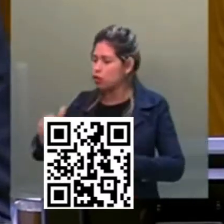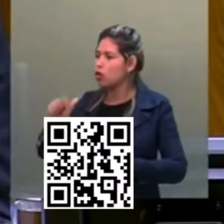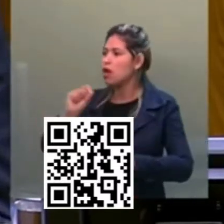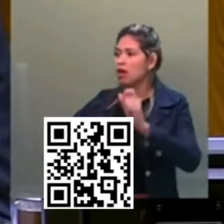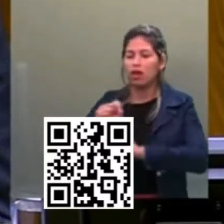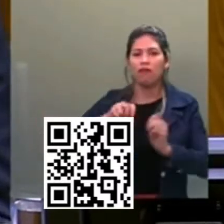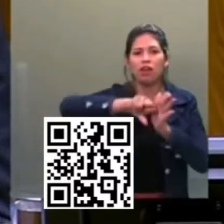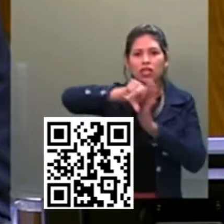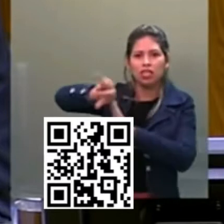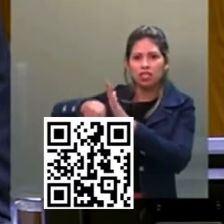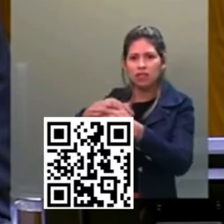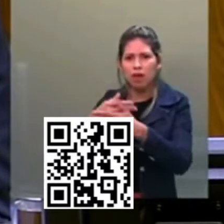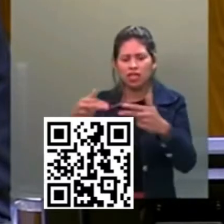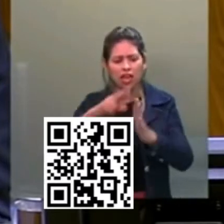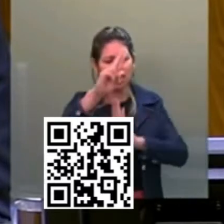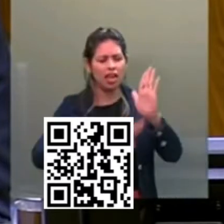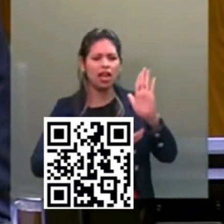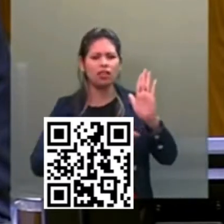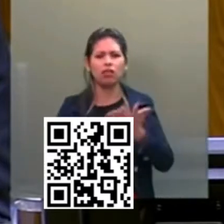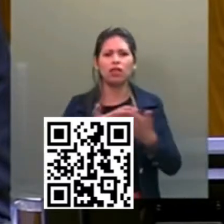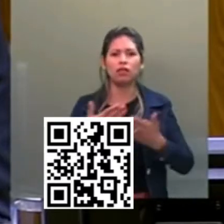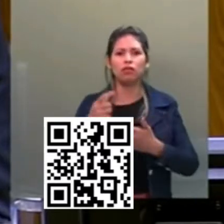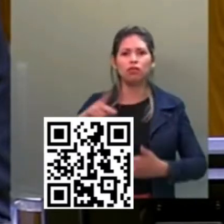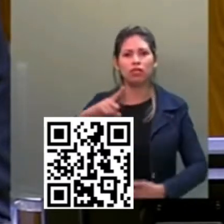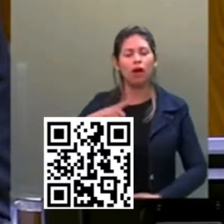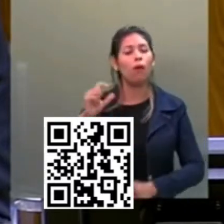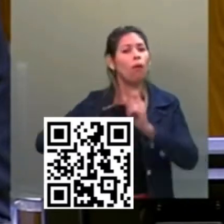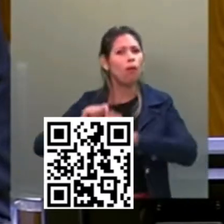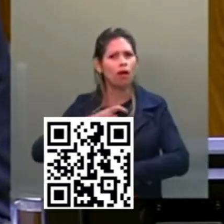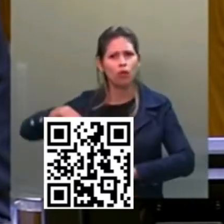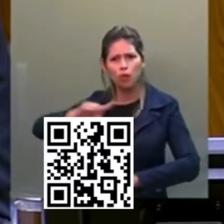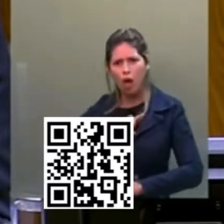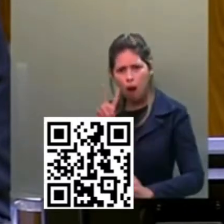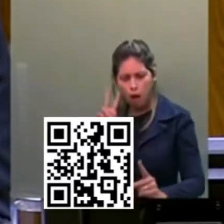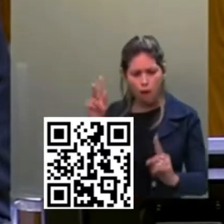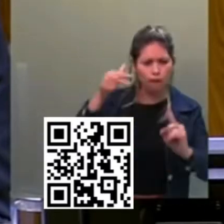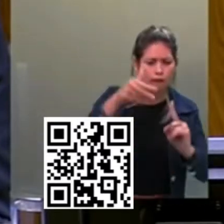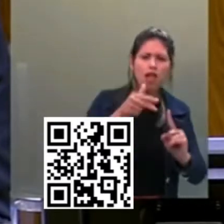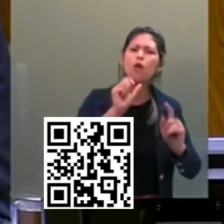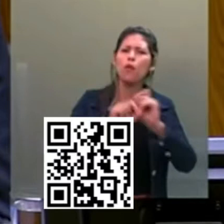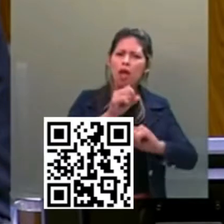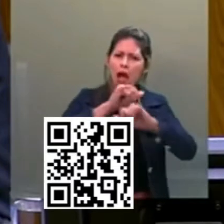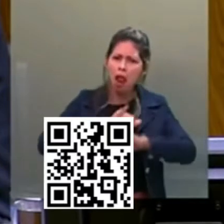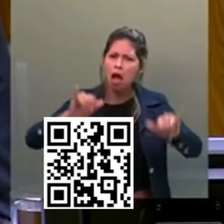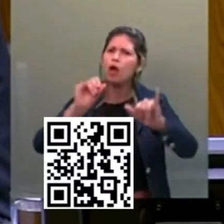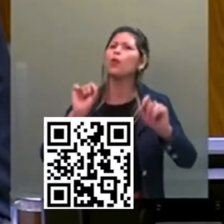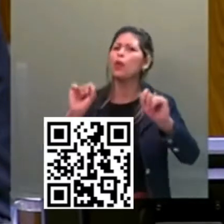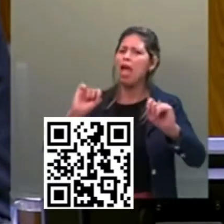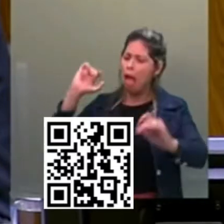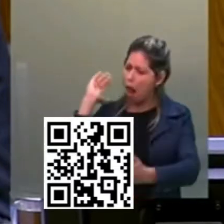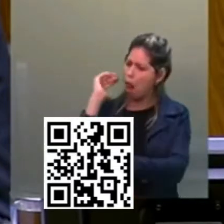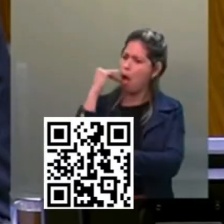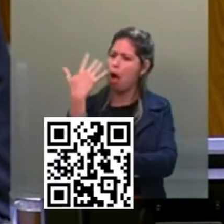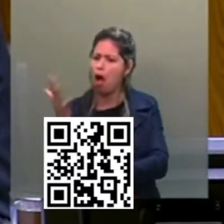alcançar o objetivo da Política Nacional da Mudança do Clima, com ênfase na eliminação do desmatamento ilegal e